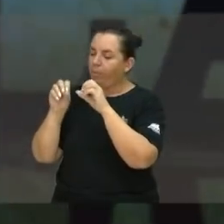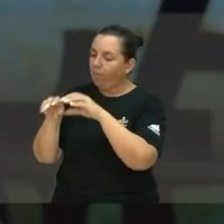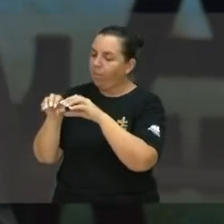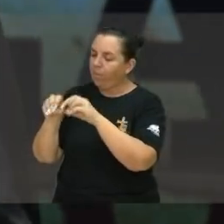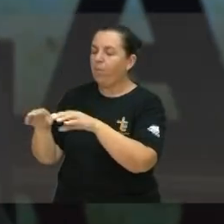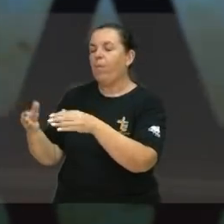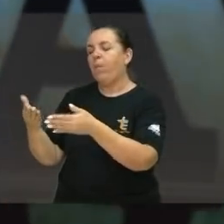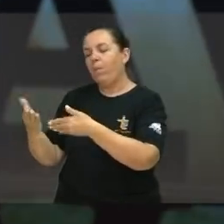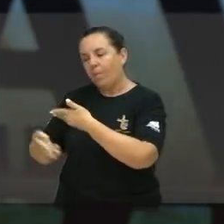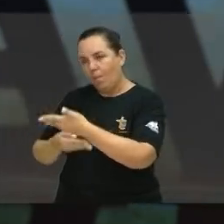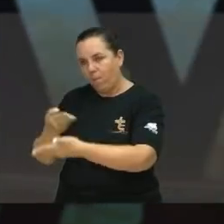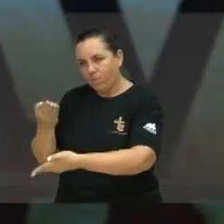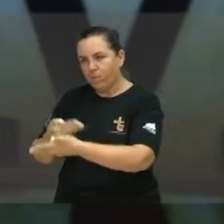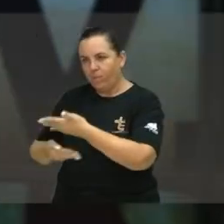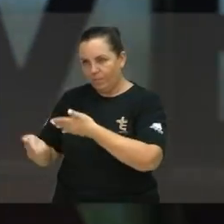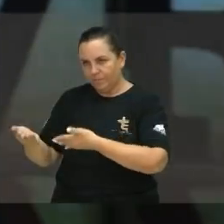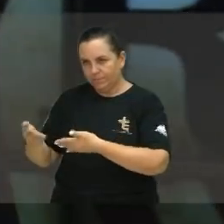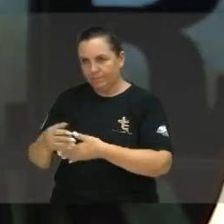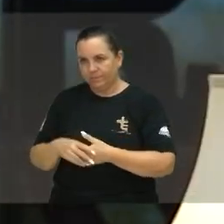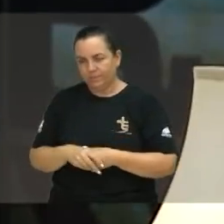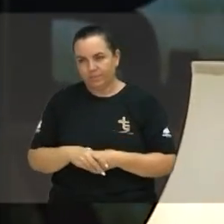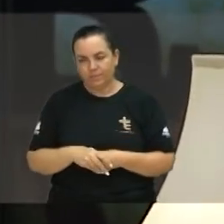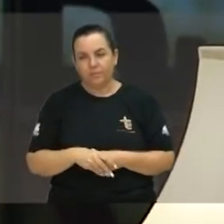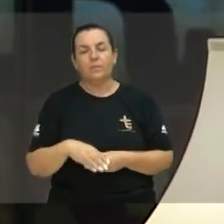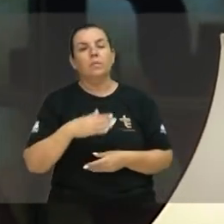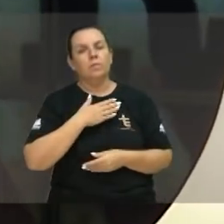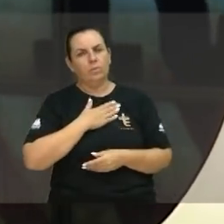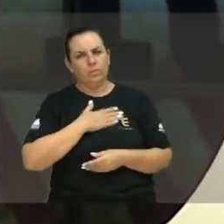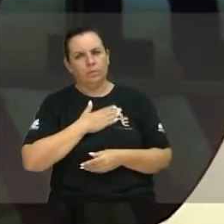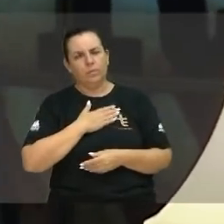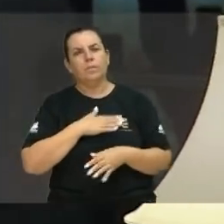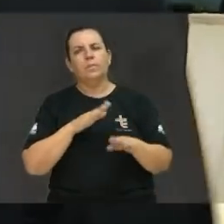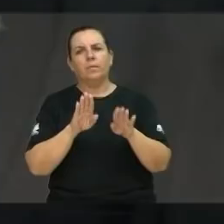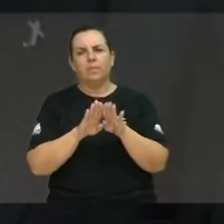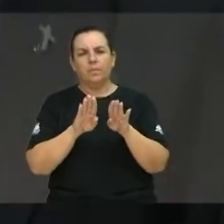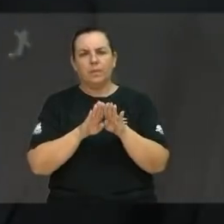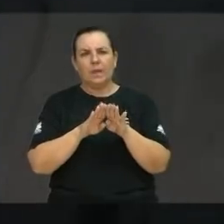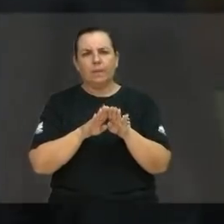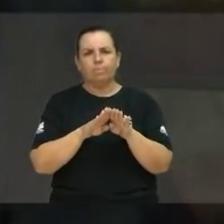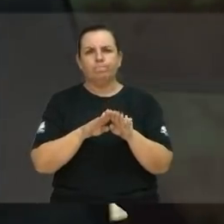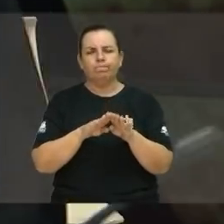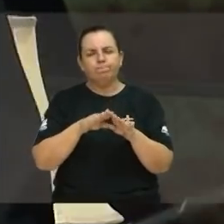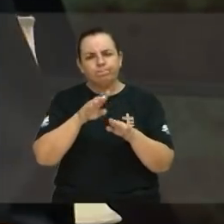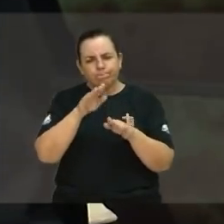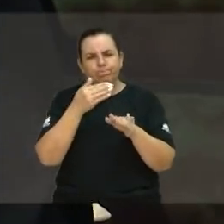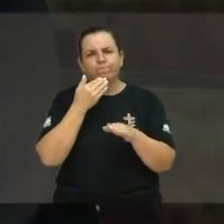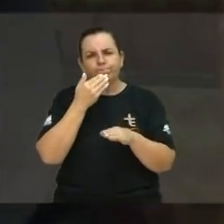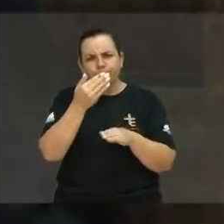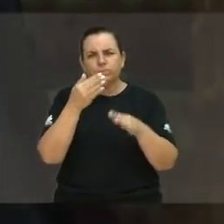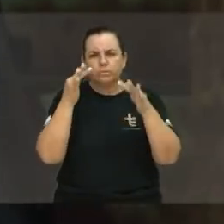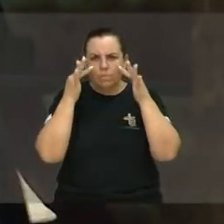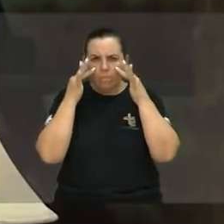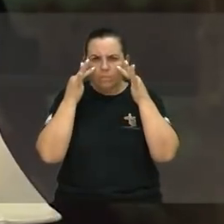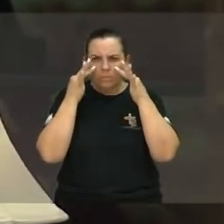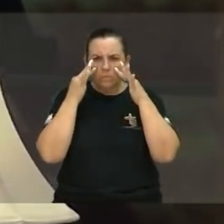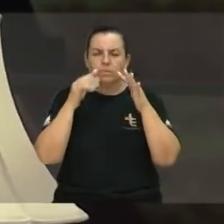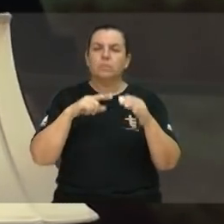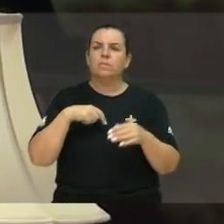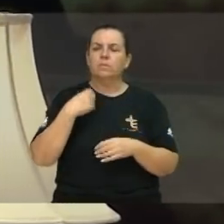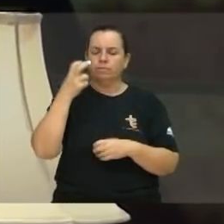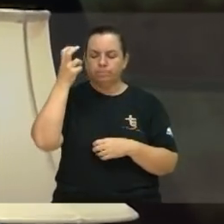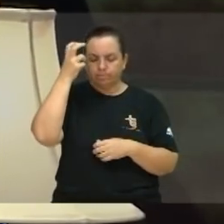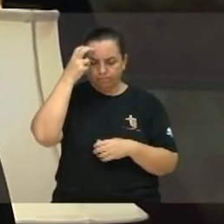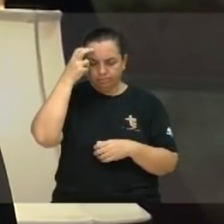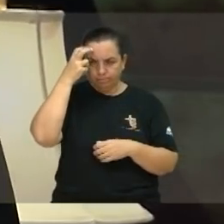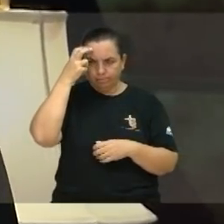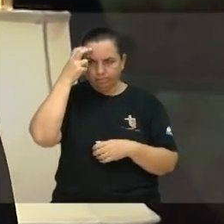querido telespectador gostaria de pedir sua atenção e na nossa cultura